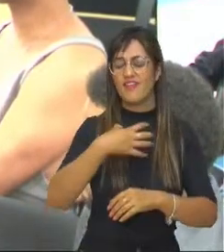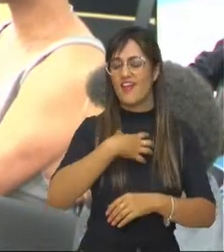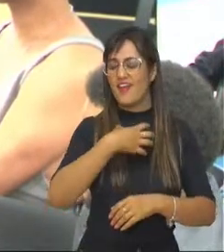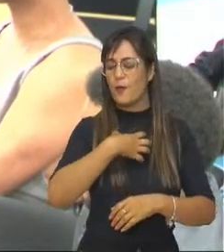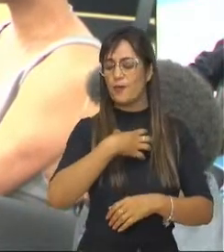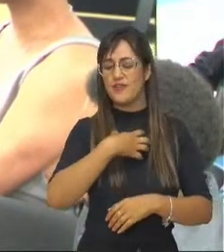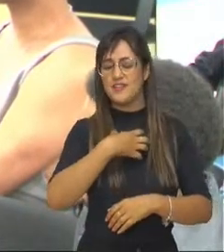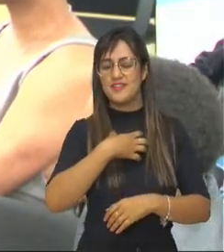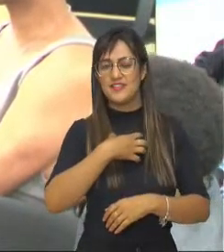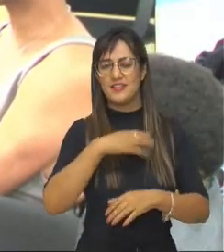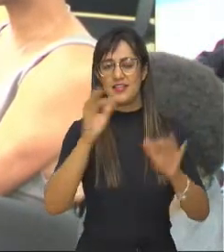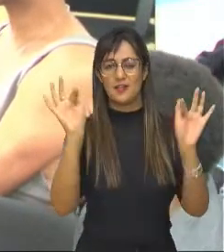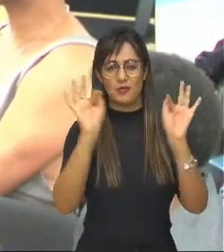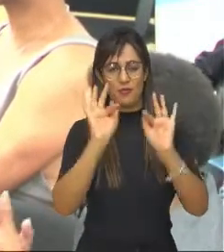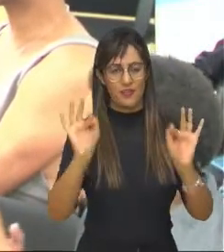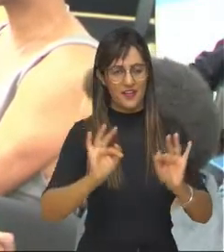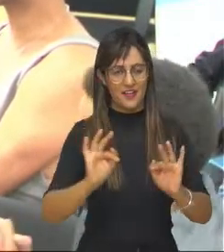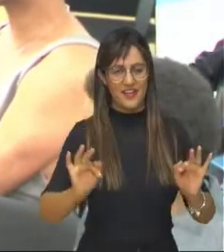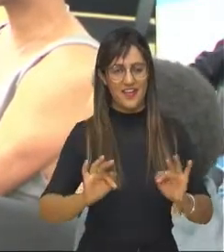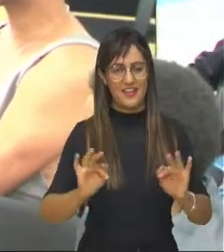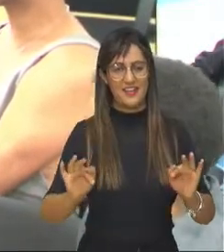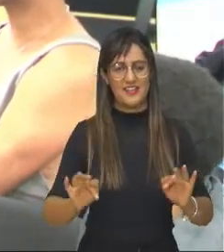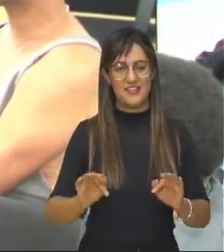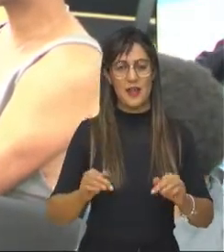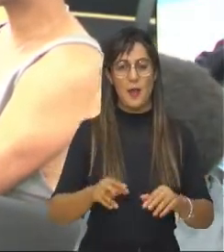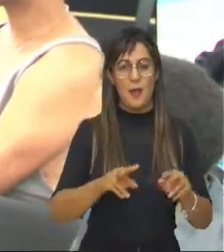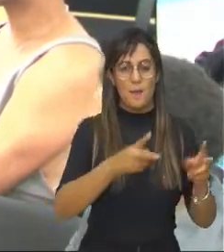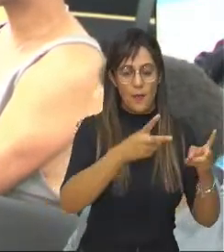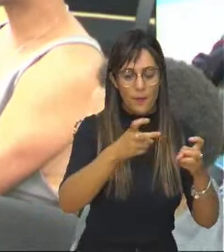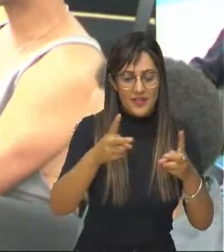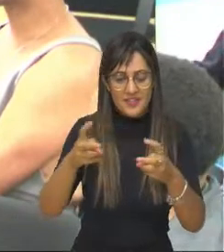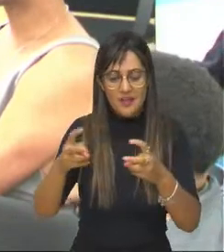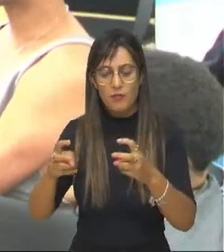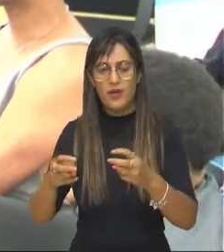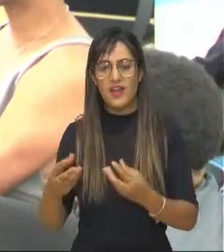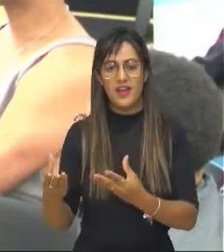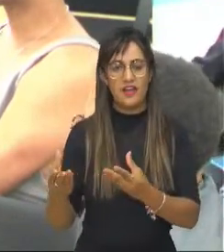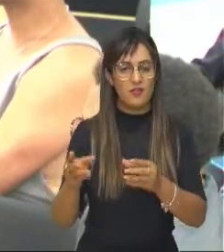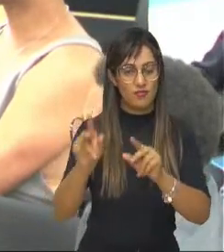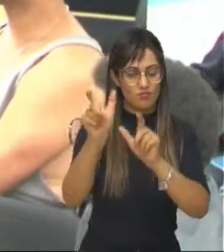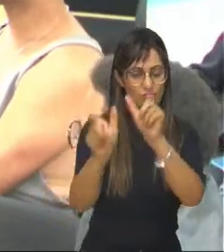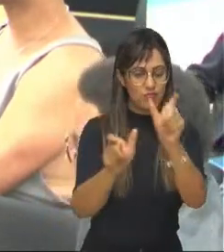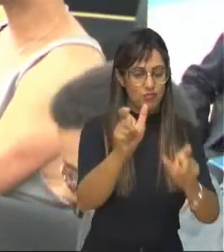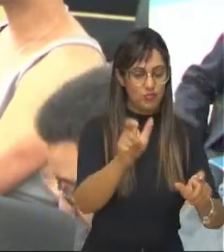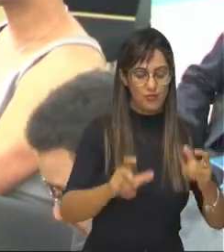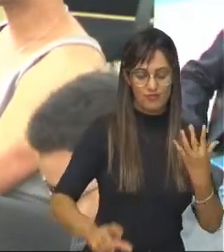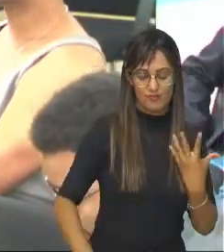tantos transmasculinos. Obrigado, meninas. Obrigado mesmo, meninos. Obrigado por poder encontrar vocês aqui, porque